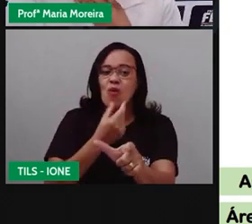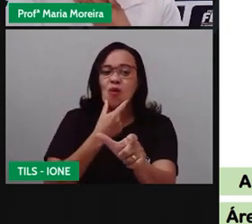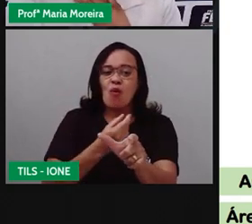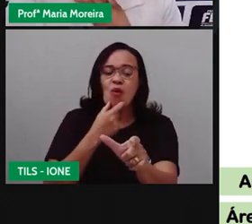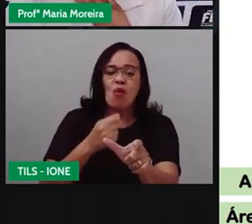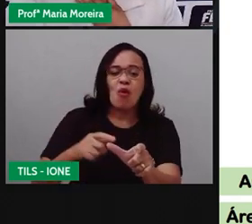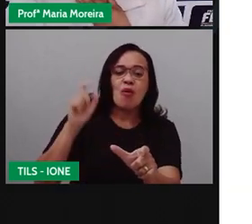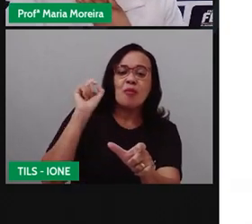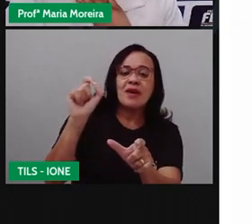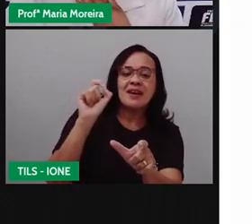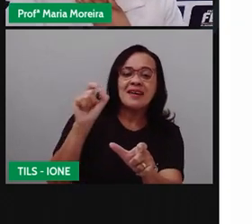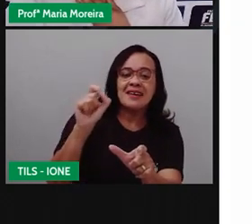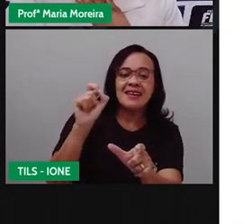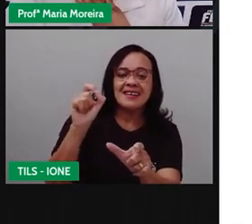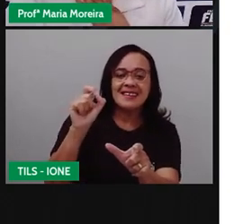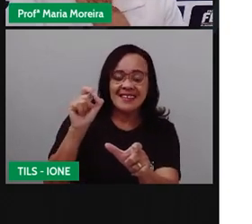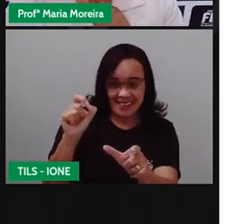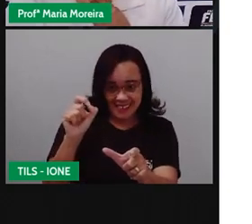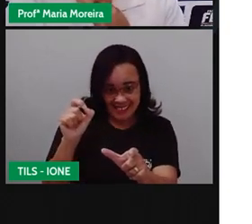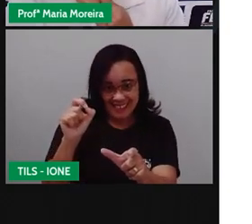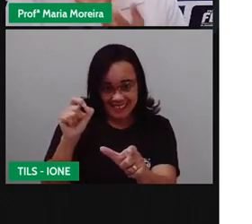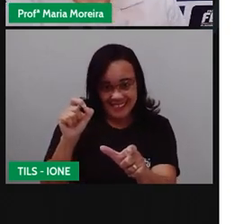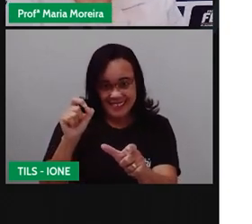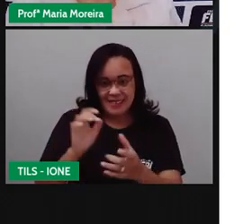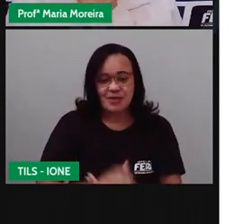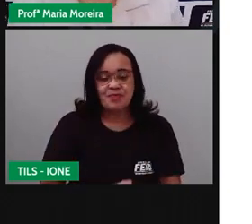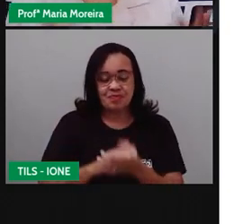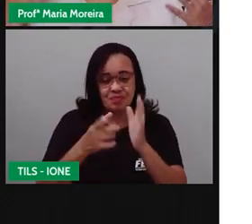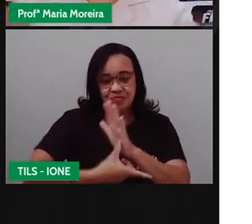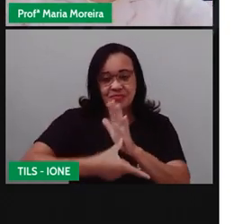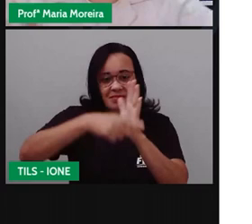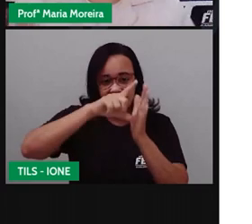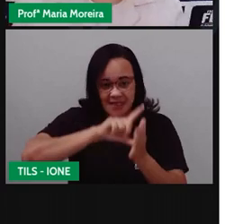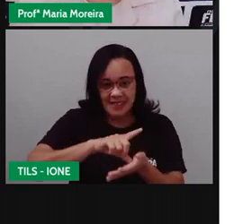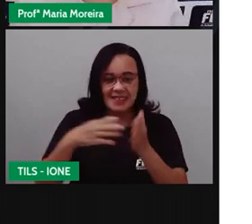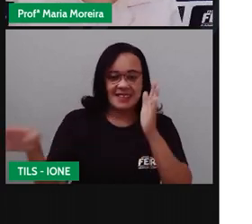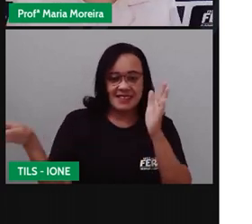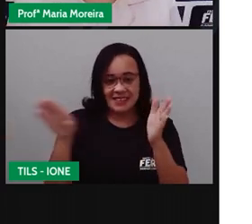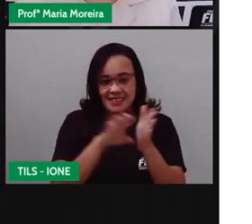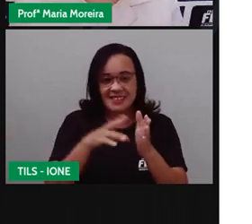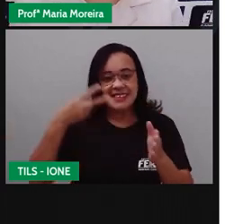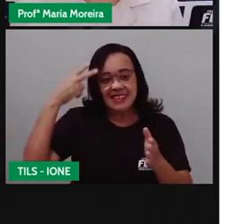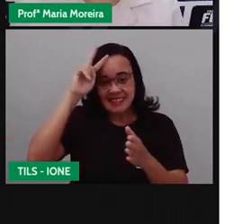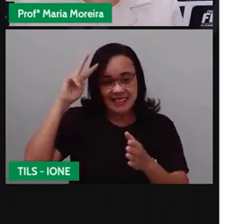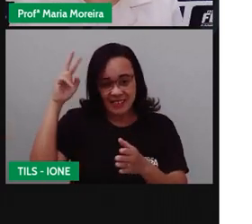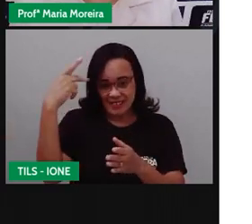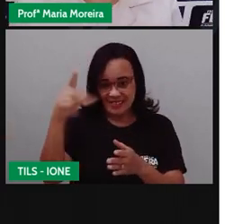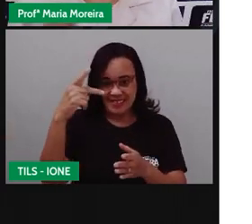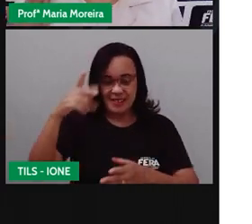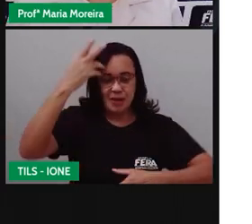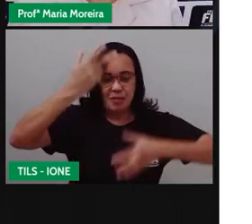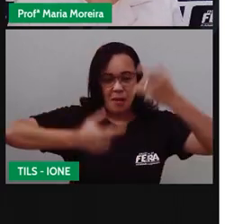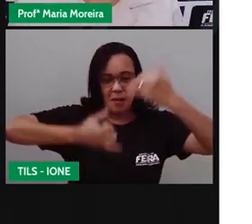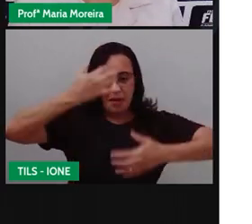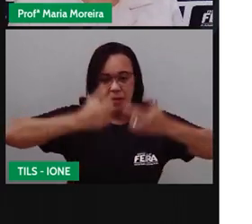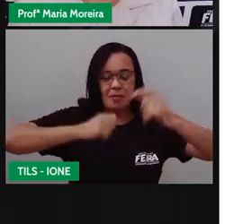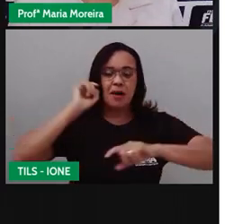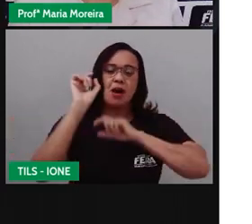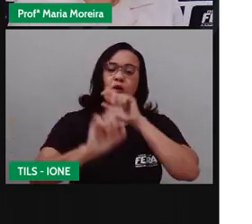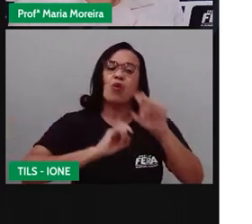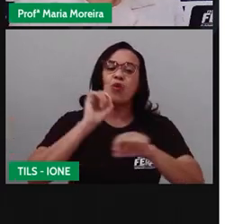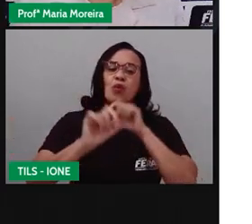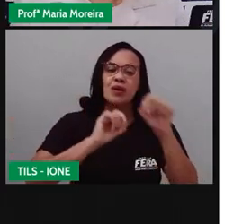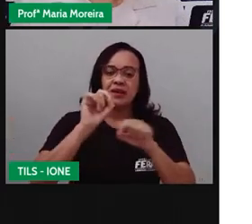Quem será esse senhor, né? Bom, antes de a gente chegar na história dele, vamos falar